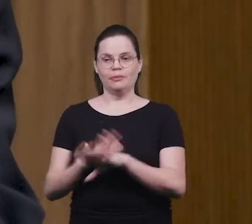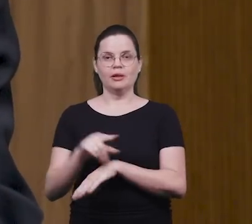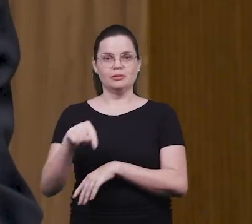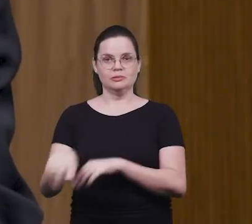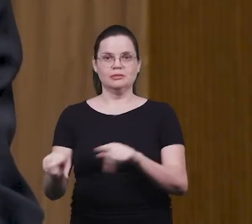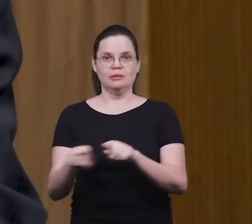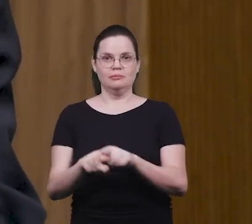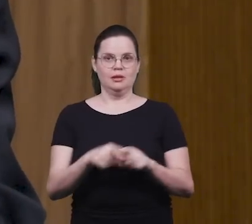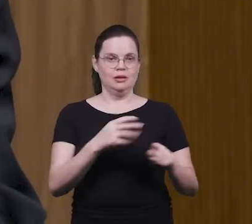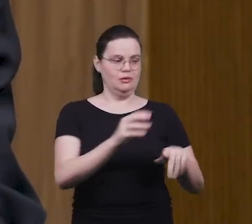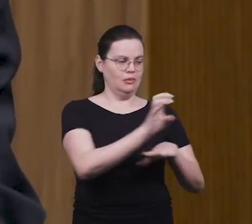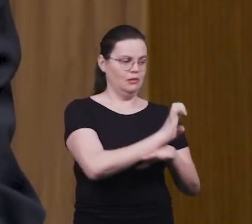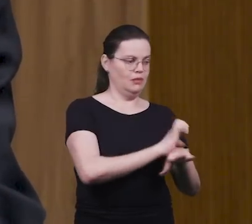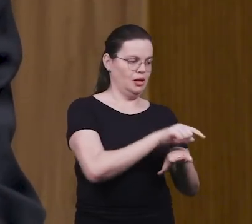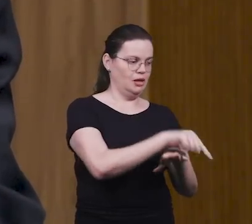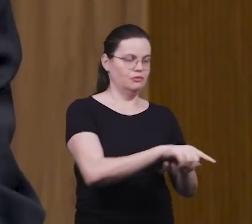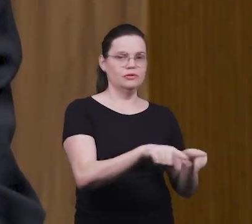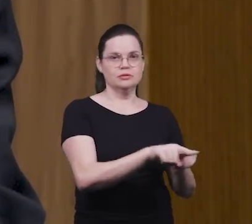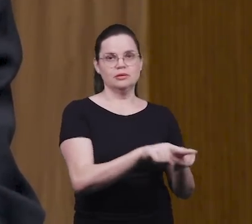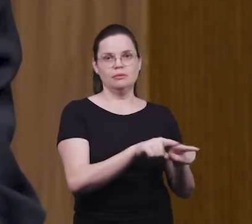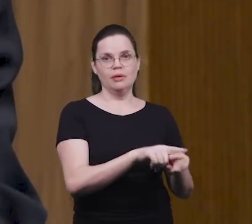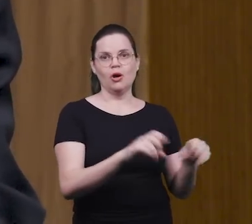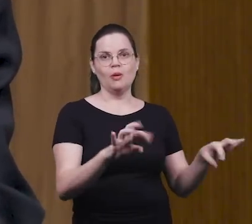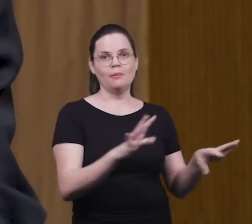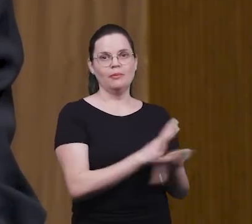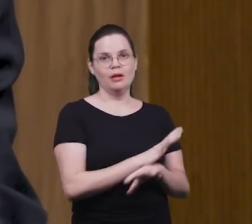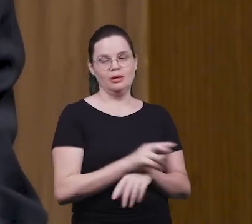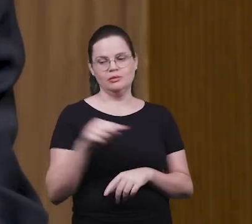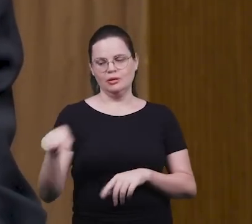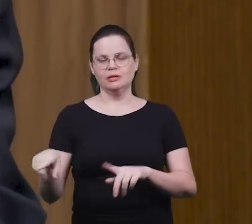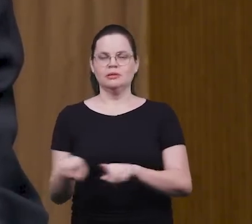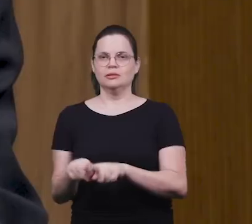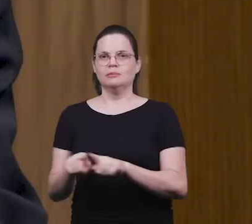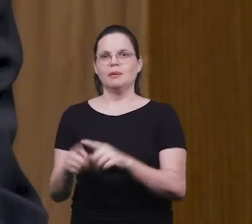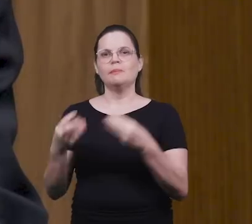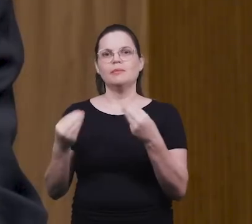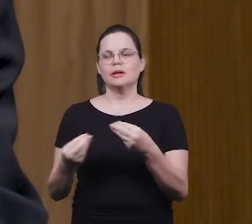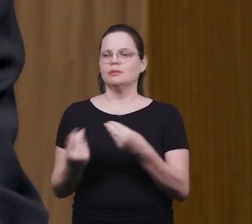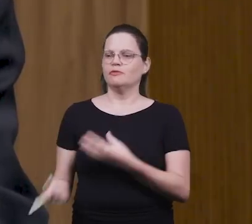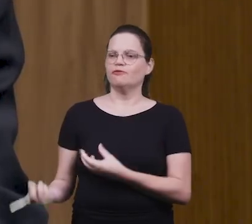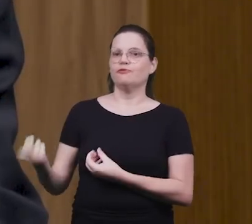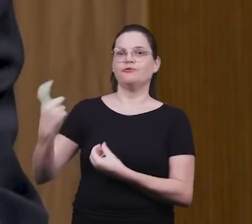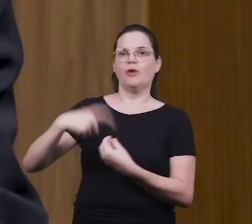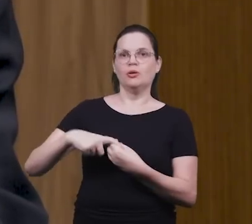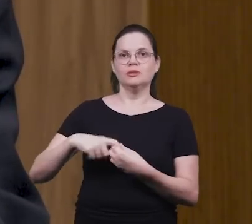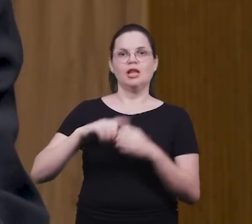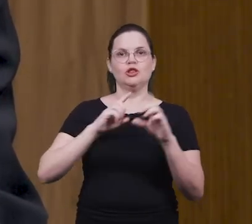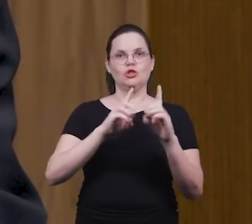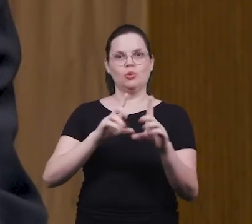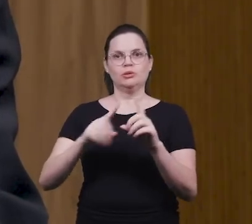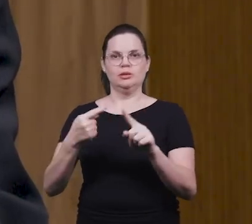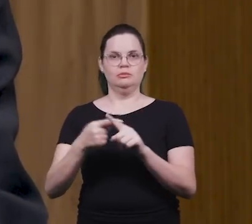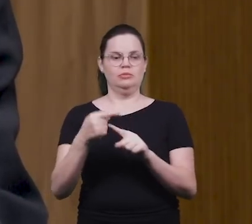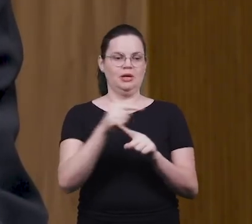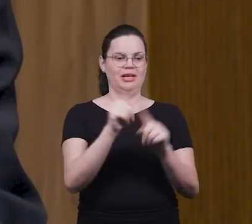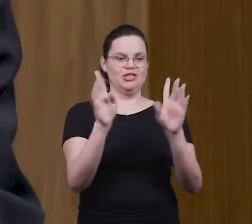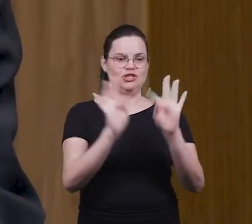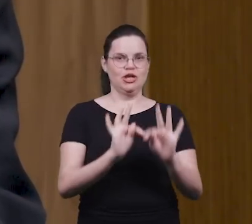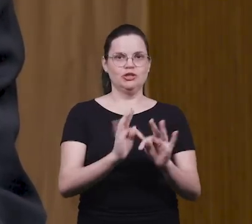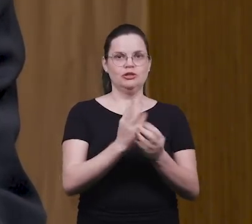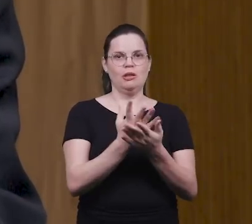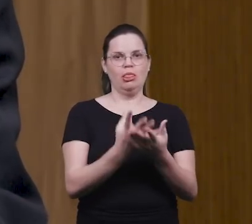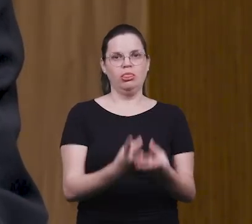um novo momento, de um recomeço e de recobrar aquilo que tinha sido perdido durante o período de Tiatira. Muito bem.